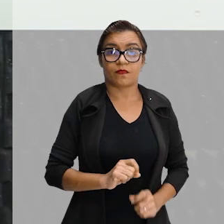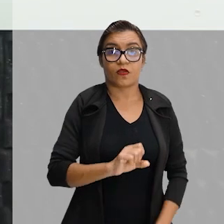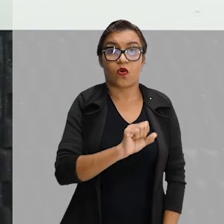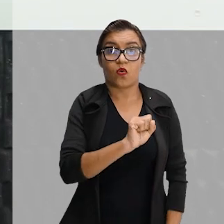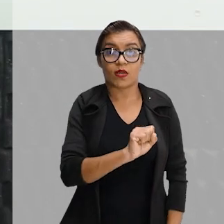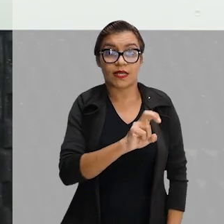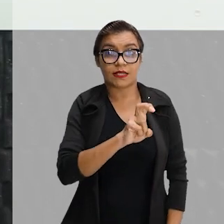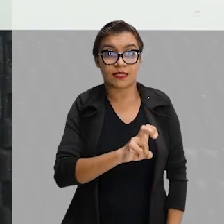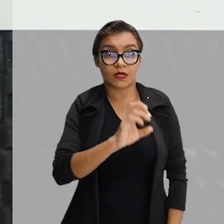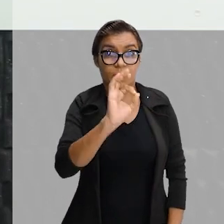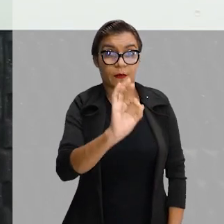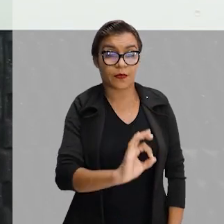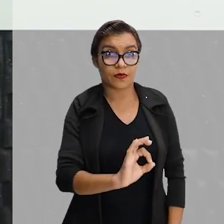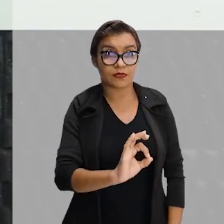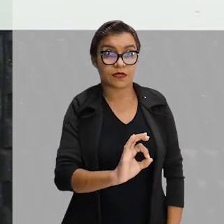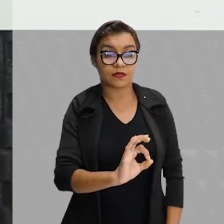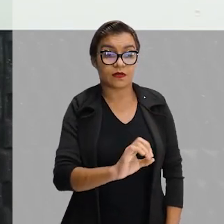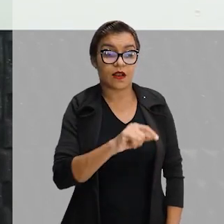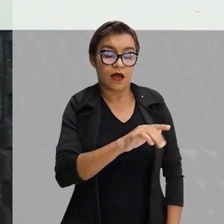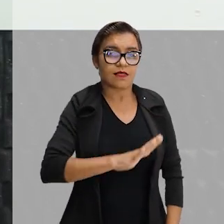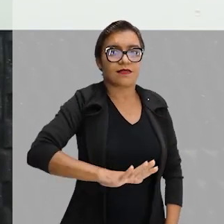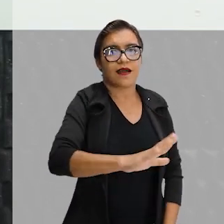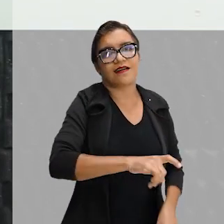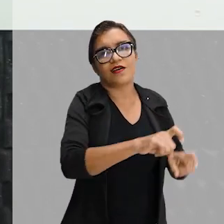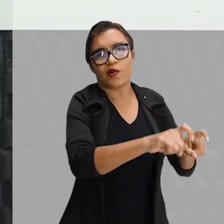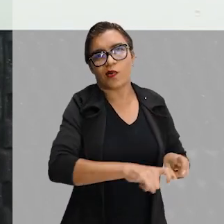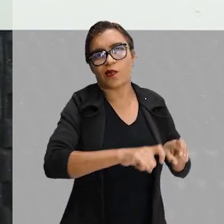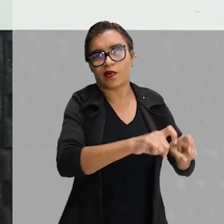85% dela na zona rural.